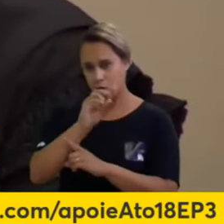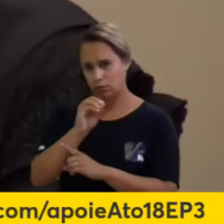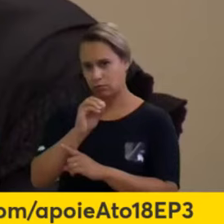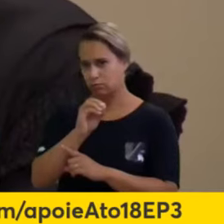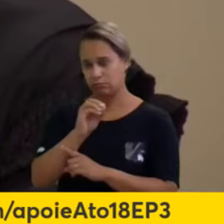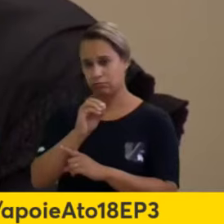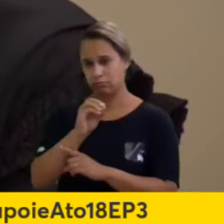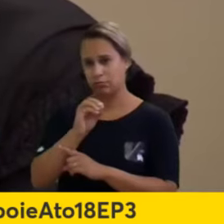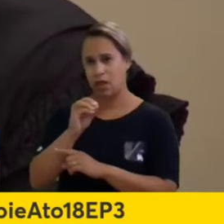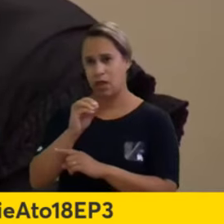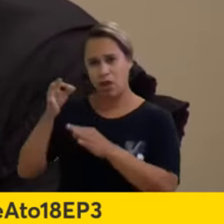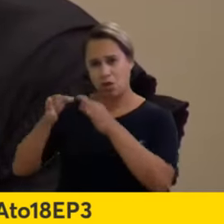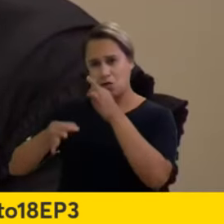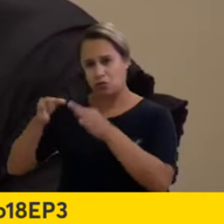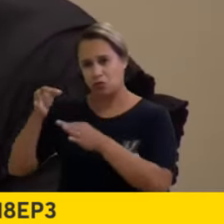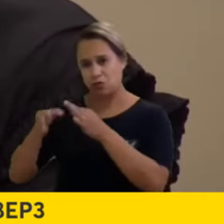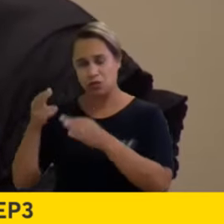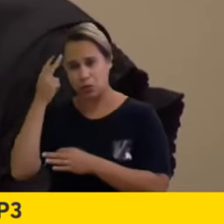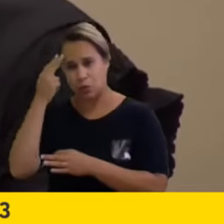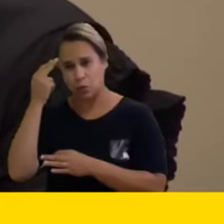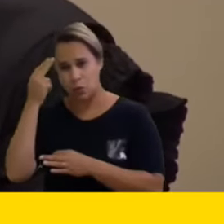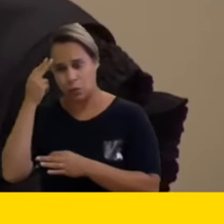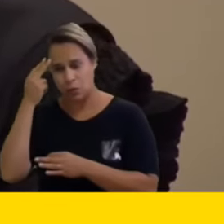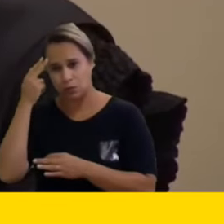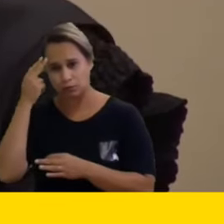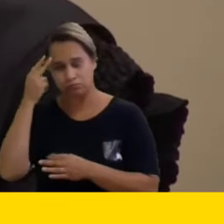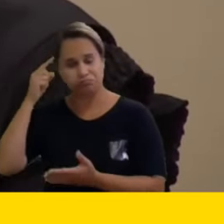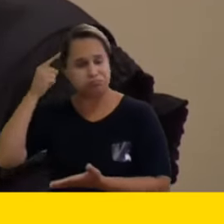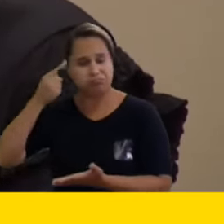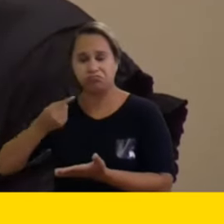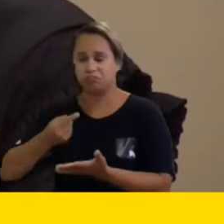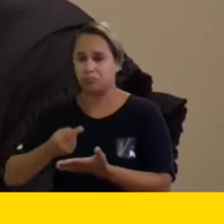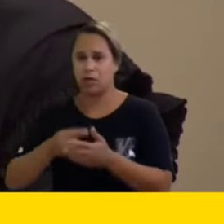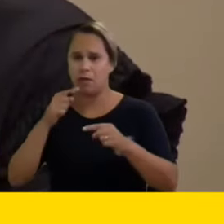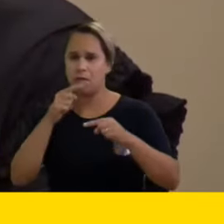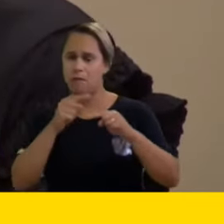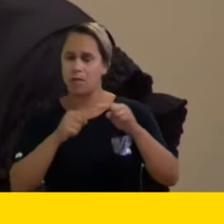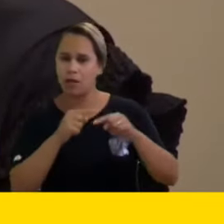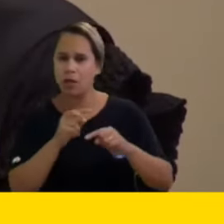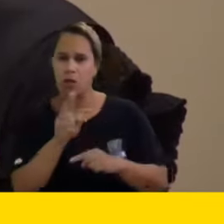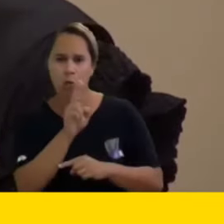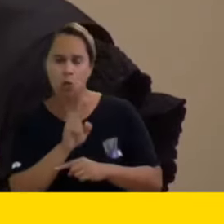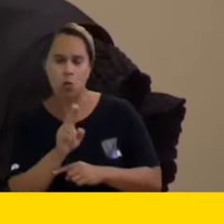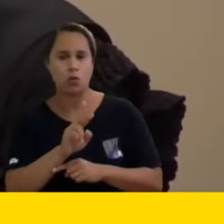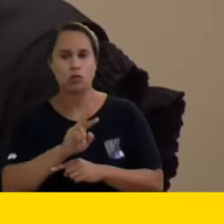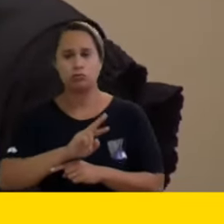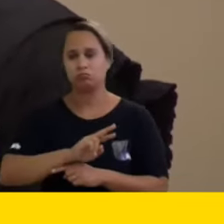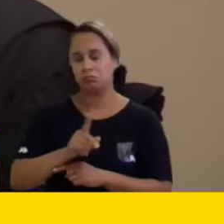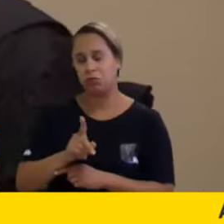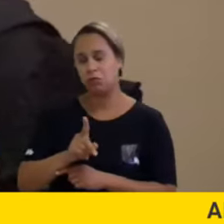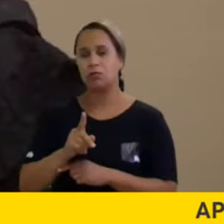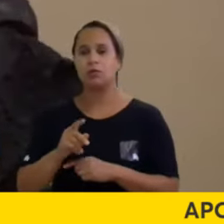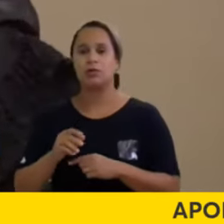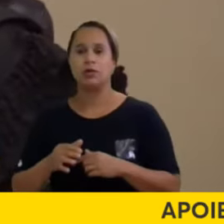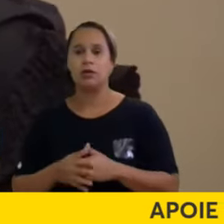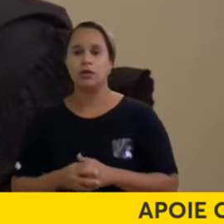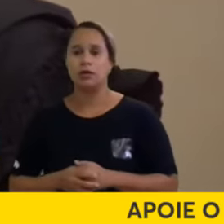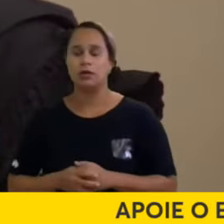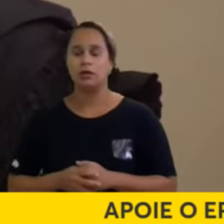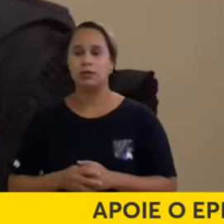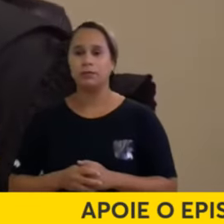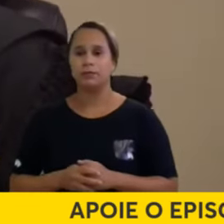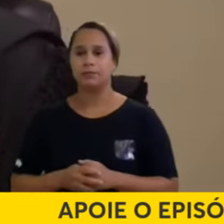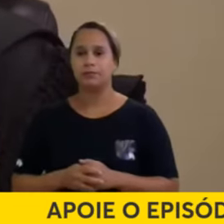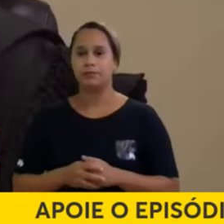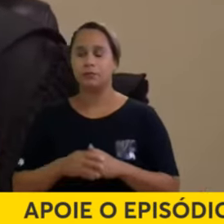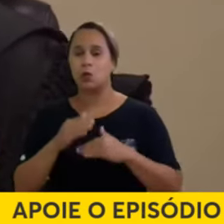comum definir a natureza eleitoral ou não dos materiais eventualmente divulgados a título de propaganda partidária já que esta competência é